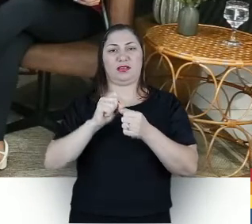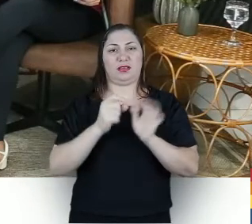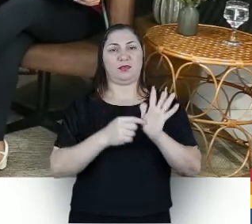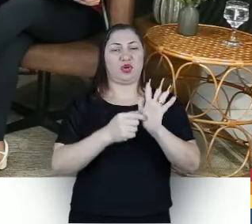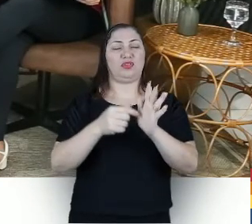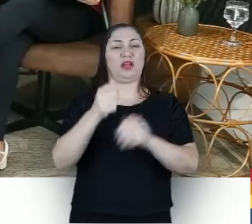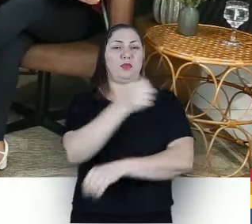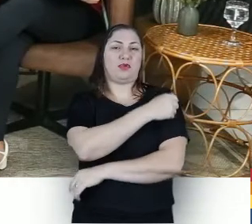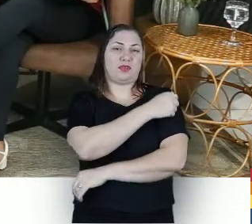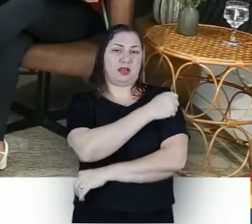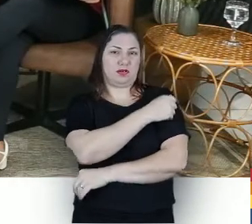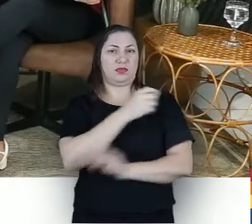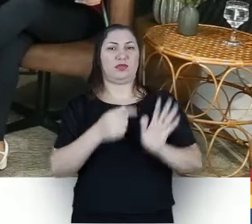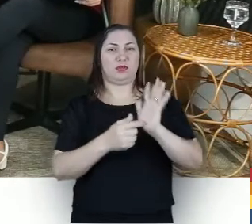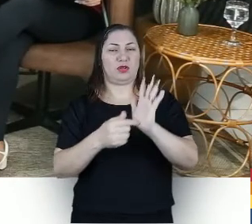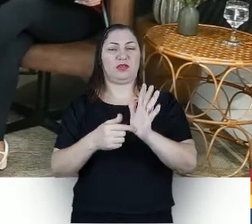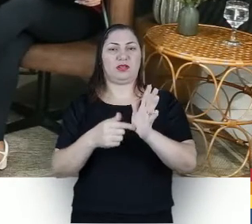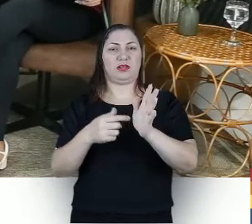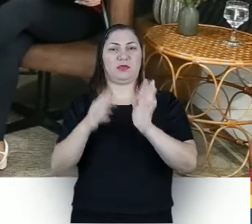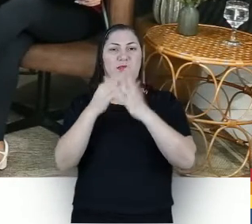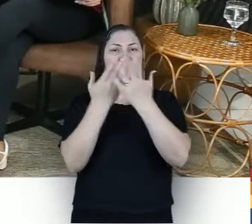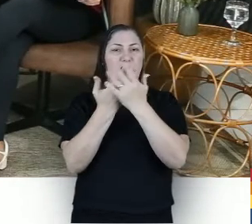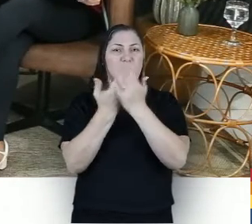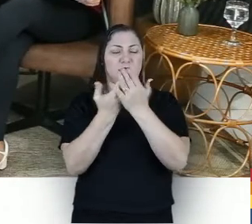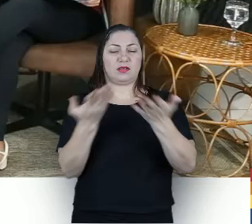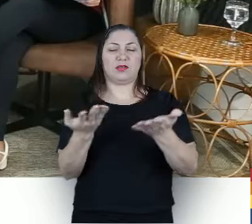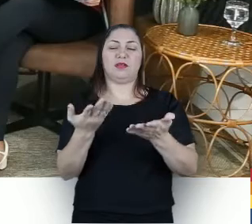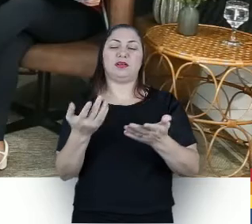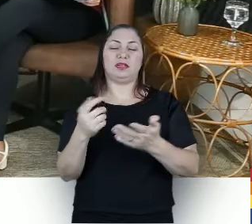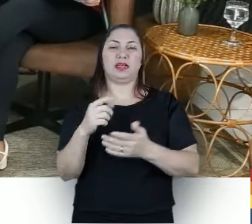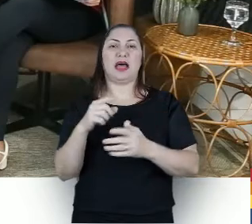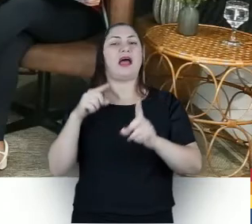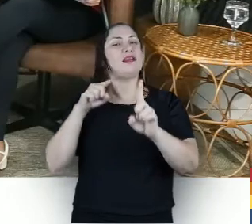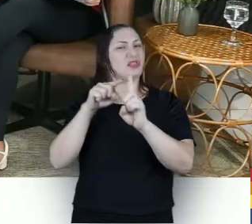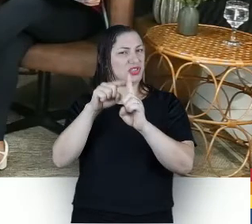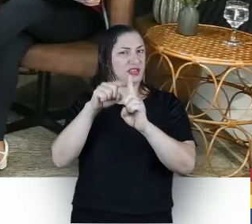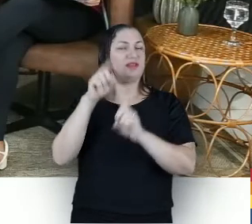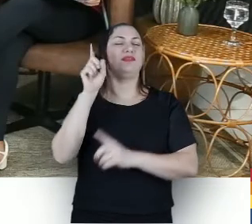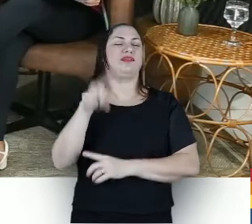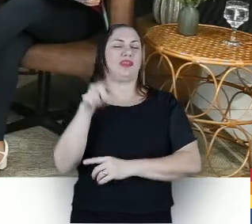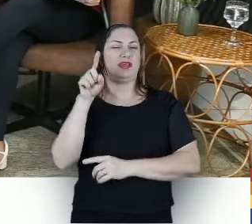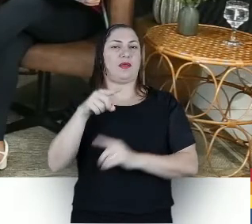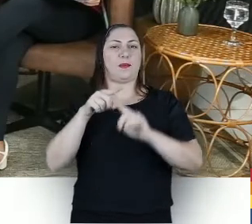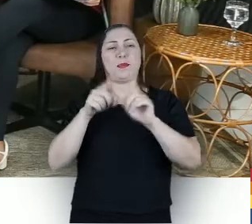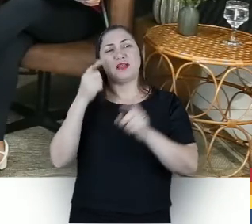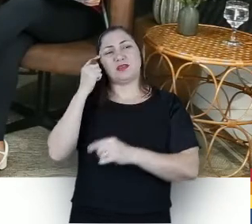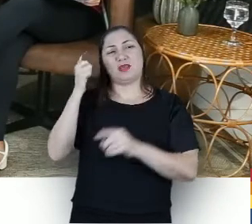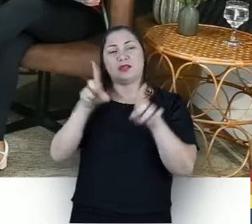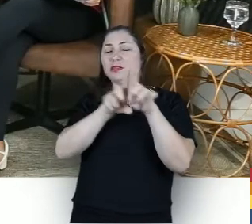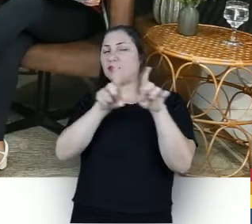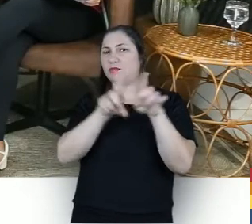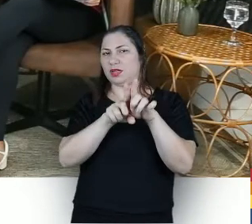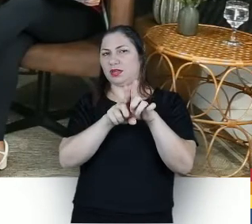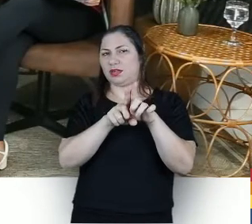muita curiosidade de determinado aspecto que você gostaria de construir, um projeto que você viu e que deu super certo em determinado